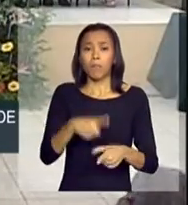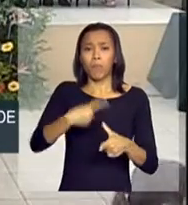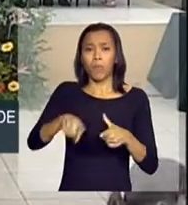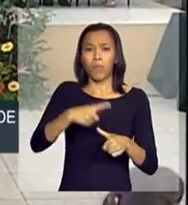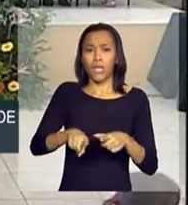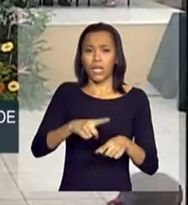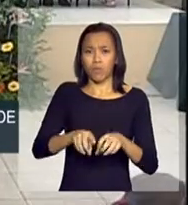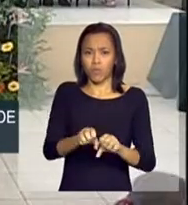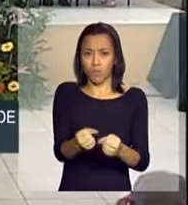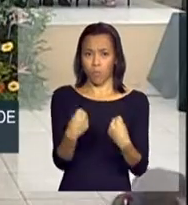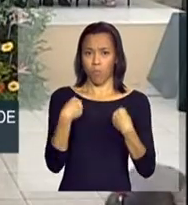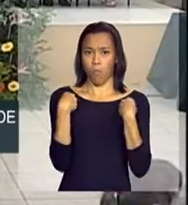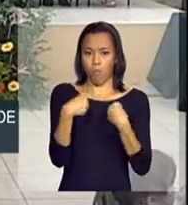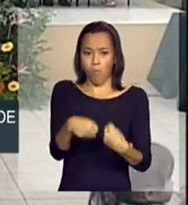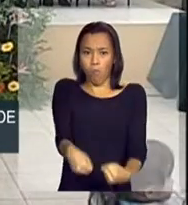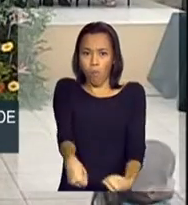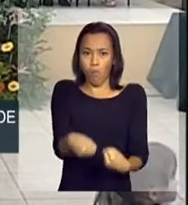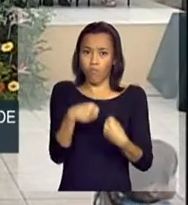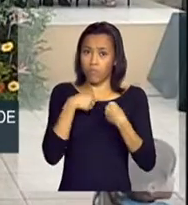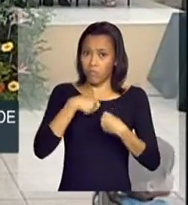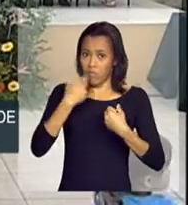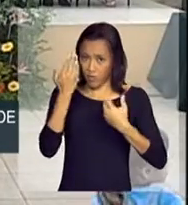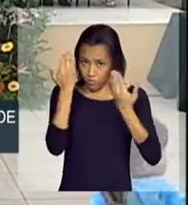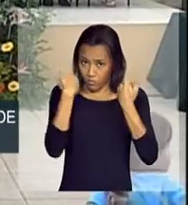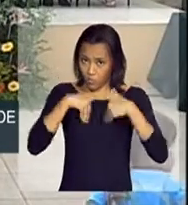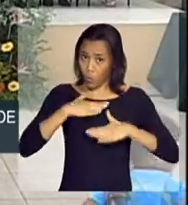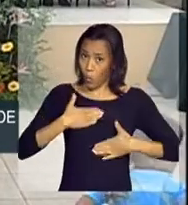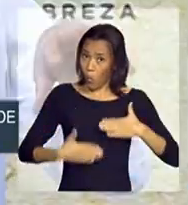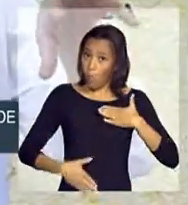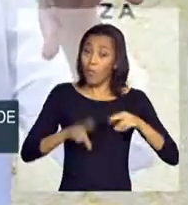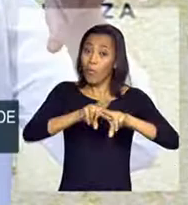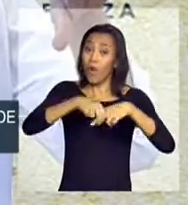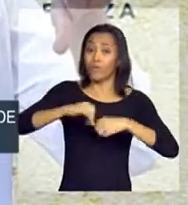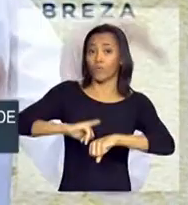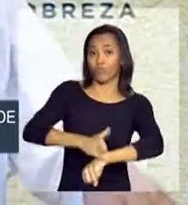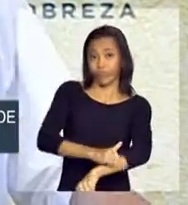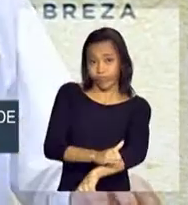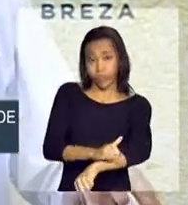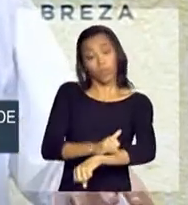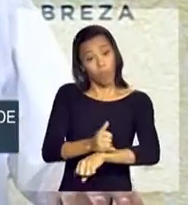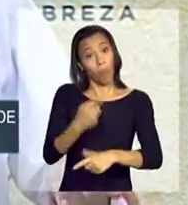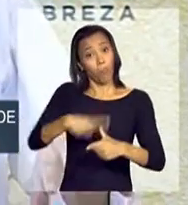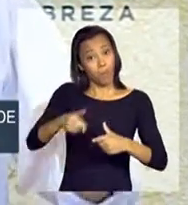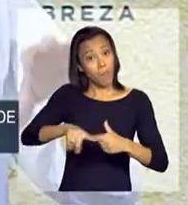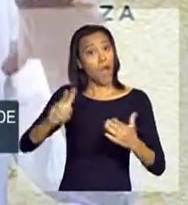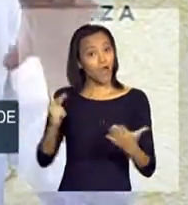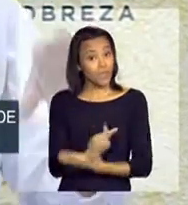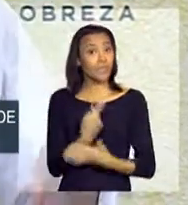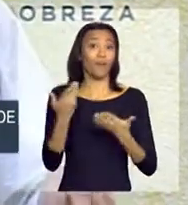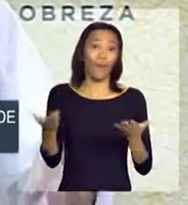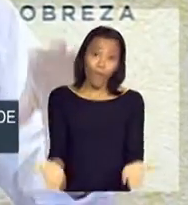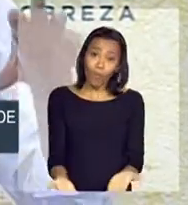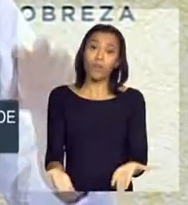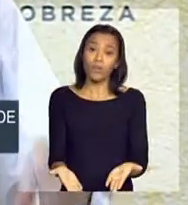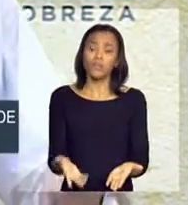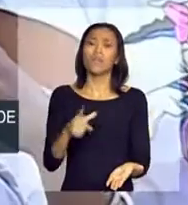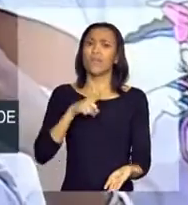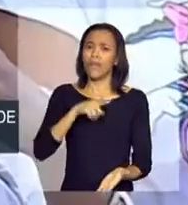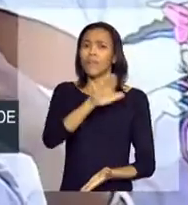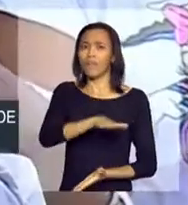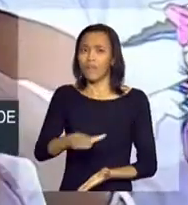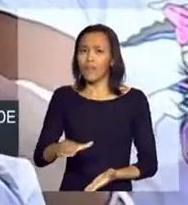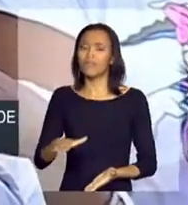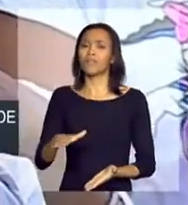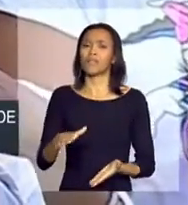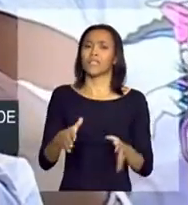nas articulações da articulação do joelho por causa do peso bom então já pode ter problemas hoje e tem crianças que